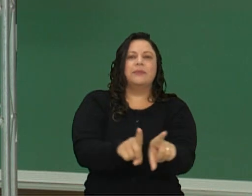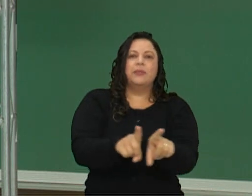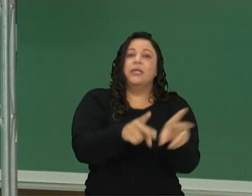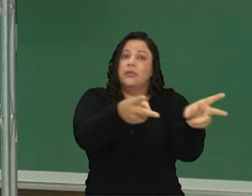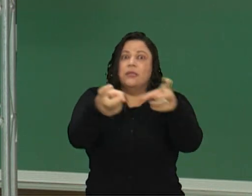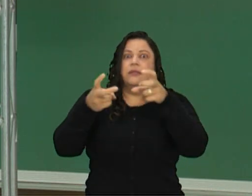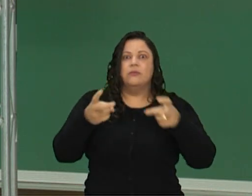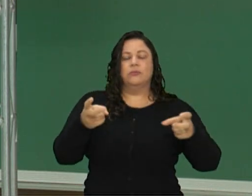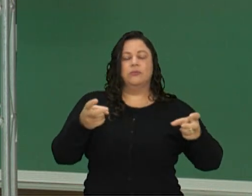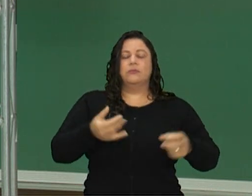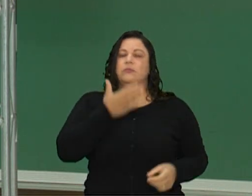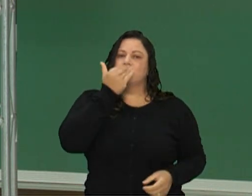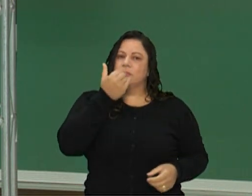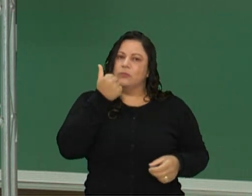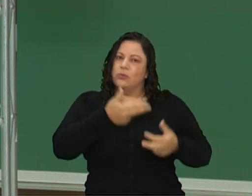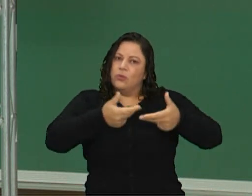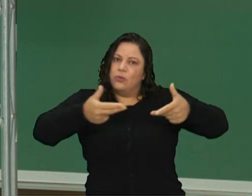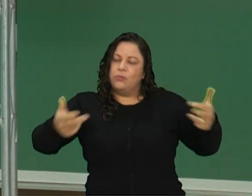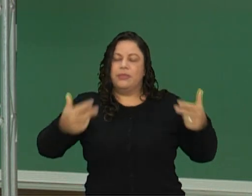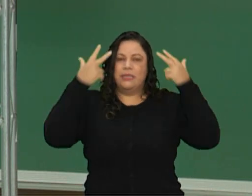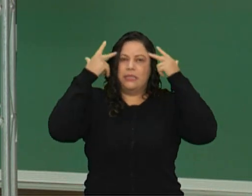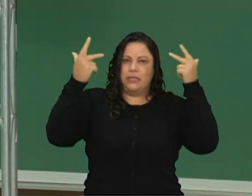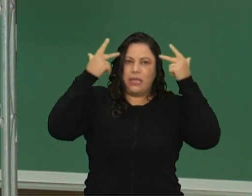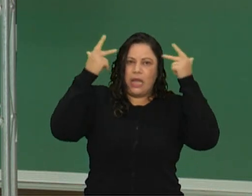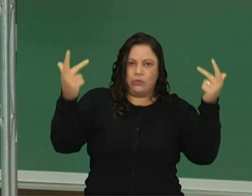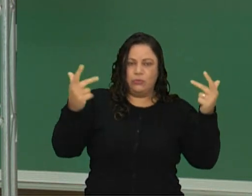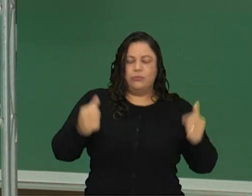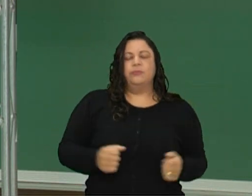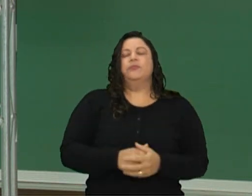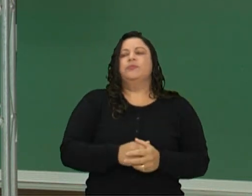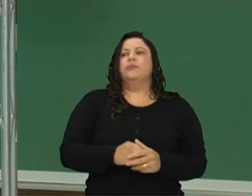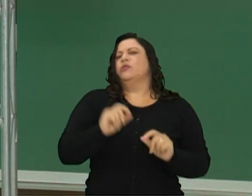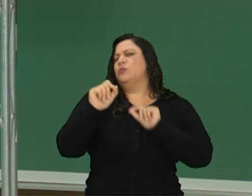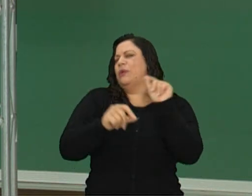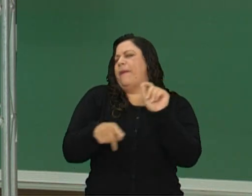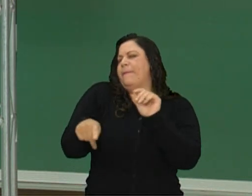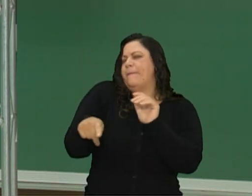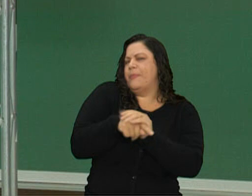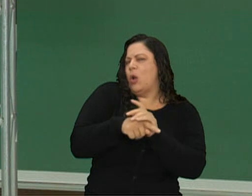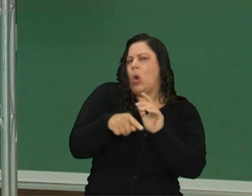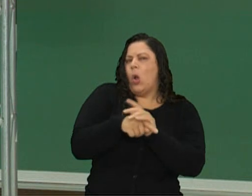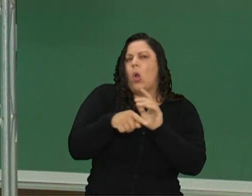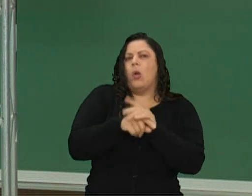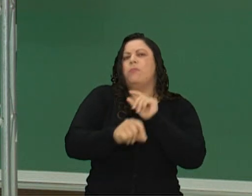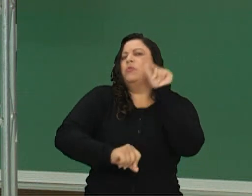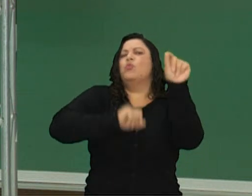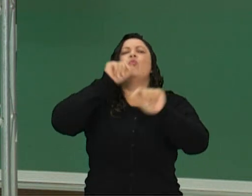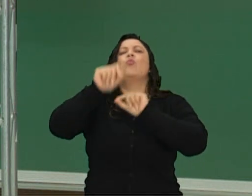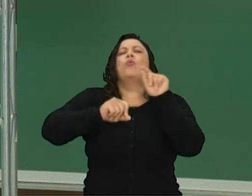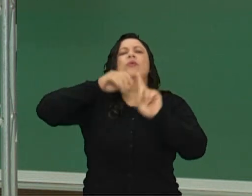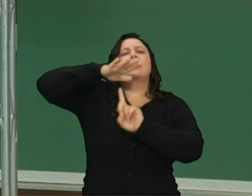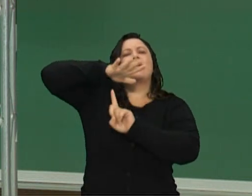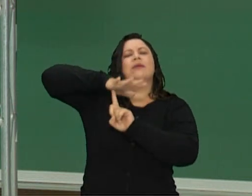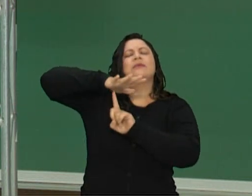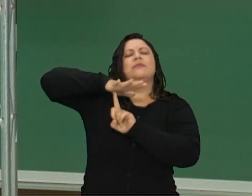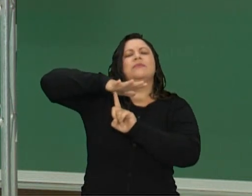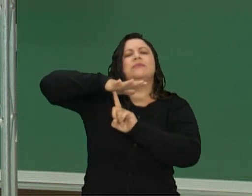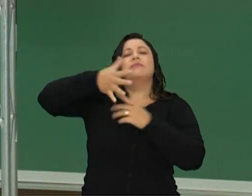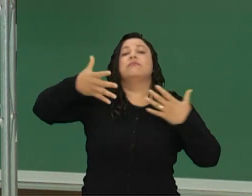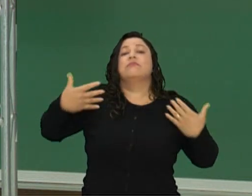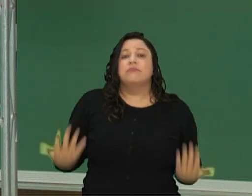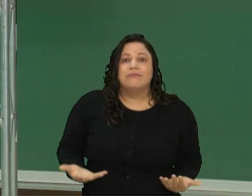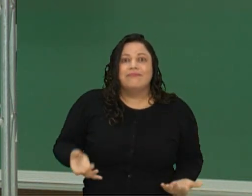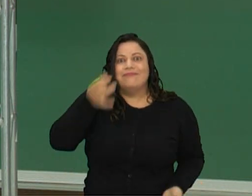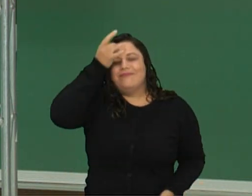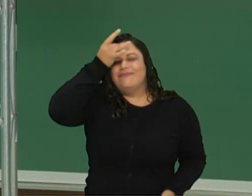alimentos naturais abaixo e assinale aquele que é típico do Paraná. Essa é bem